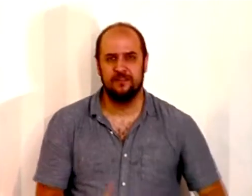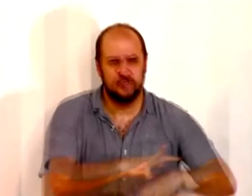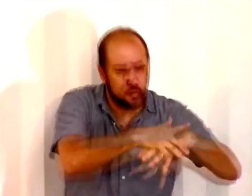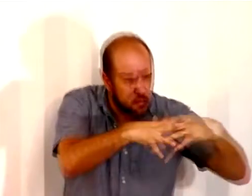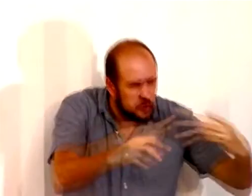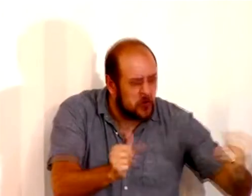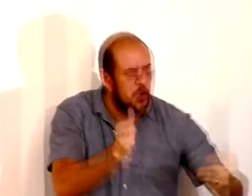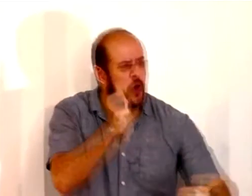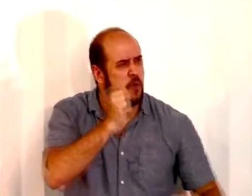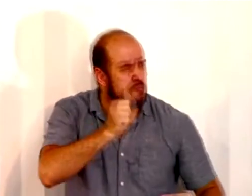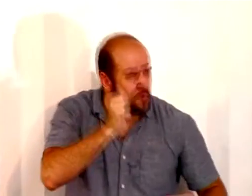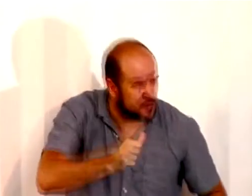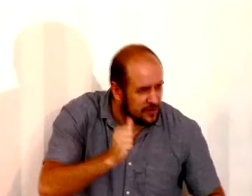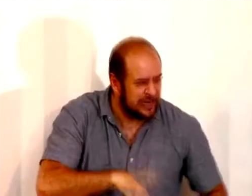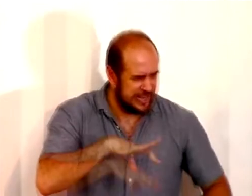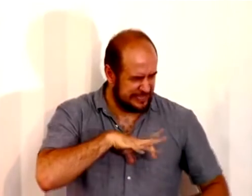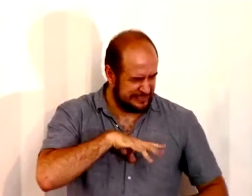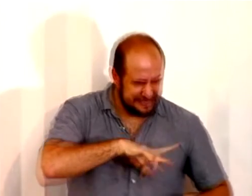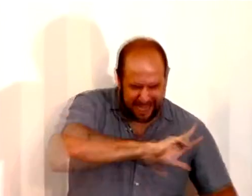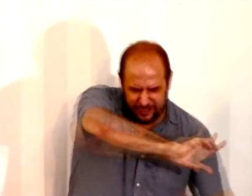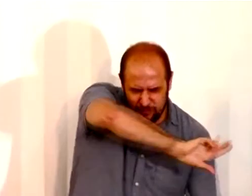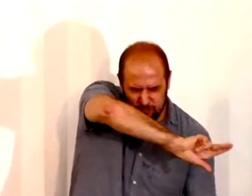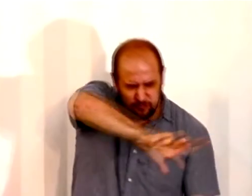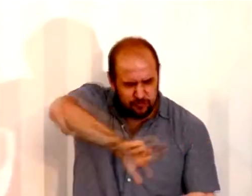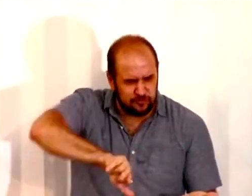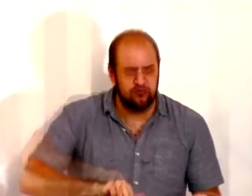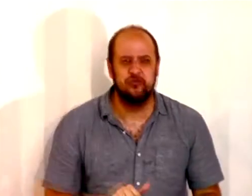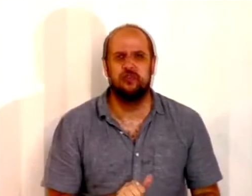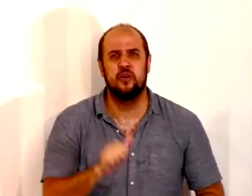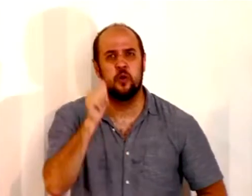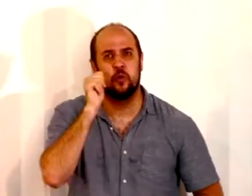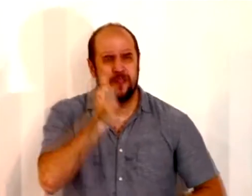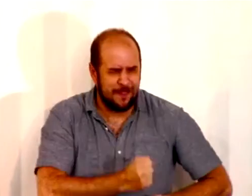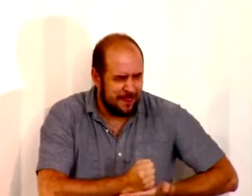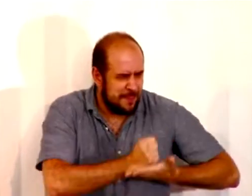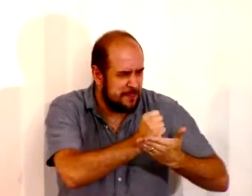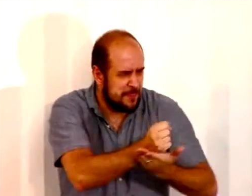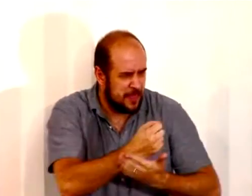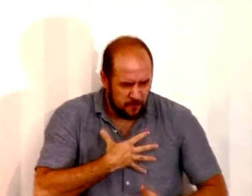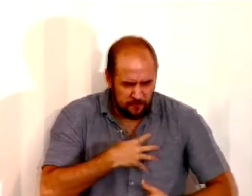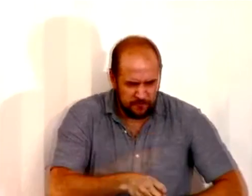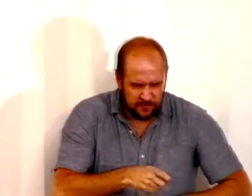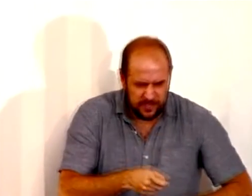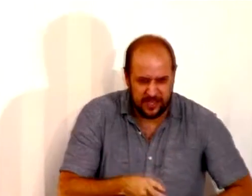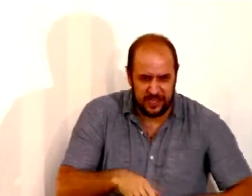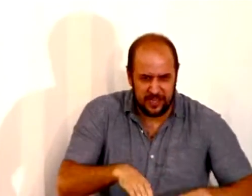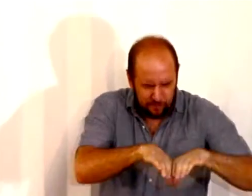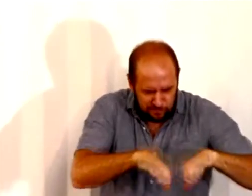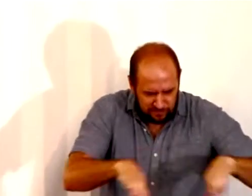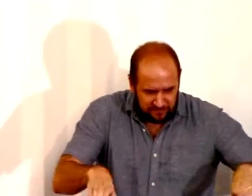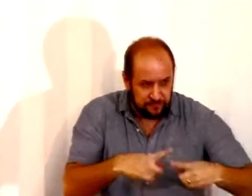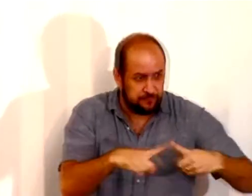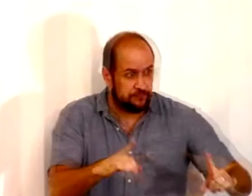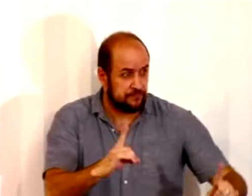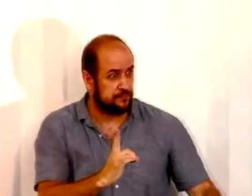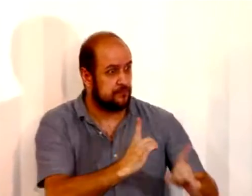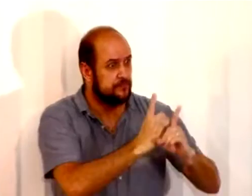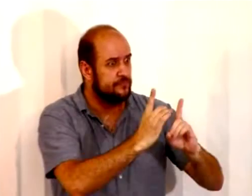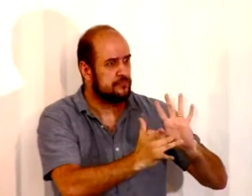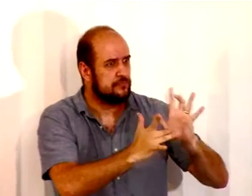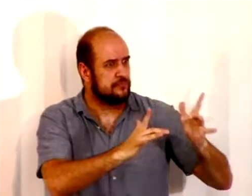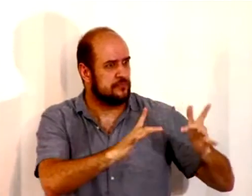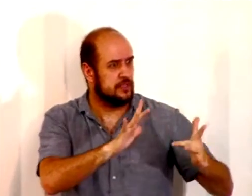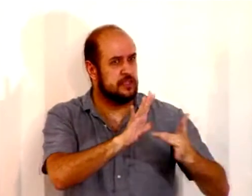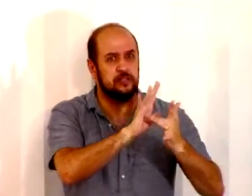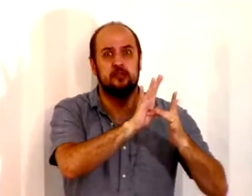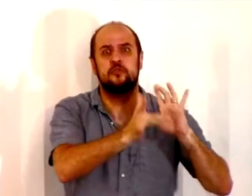da cidade de Naim, que está indo para o cemitério, levar o seu filho único para ser enterrado, mas ali há o encontro da morte com a